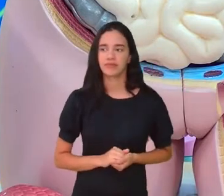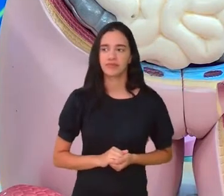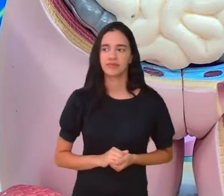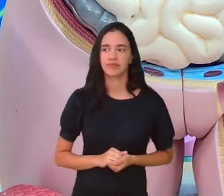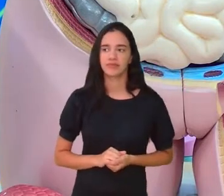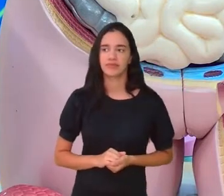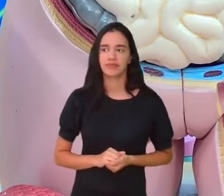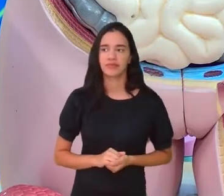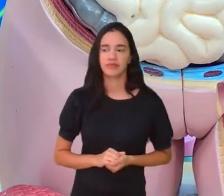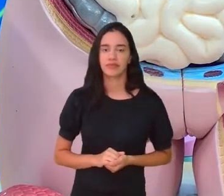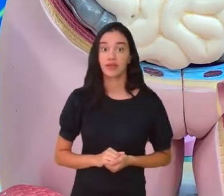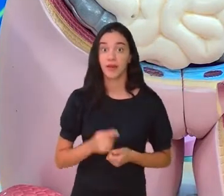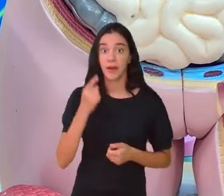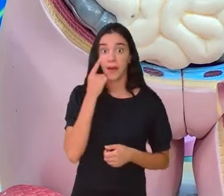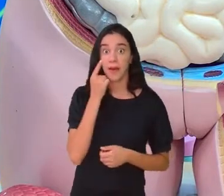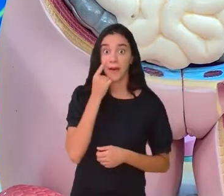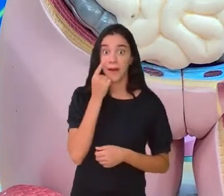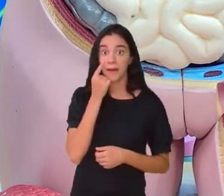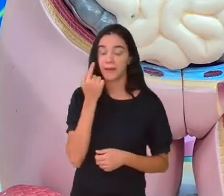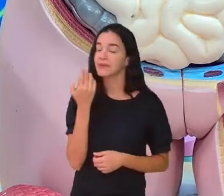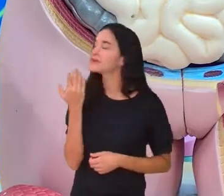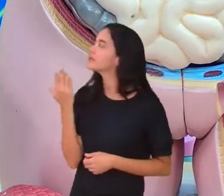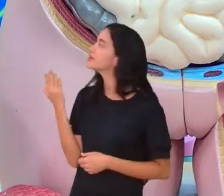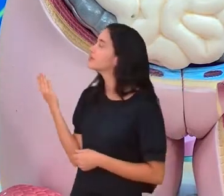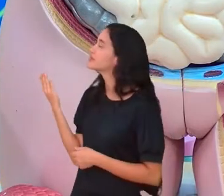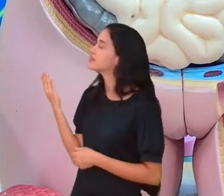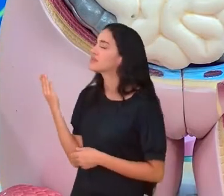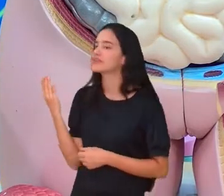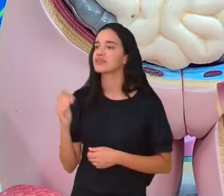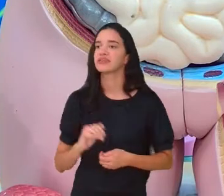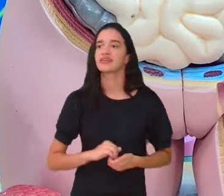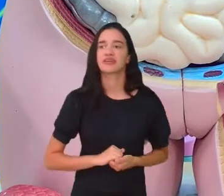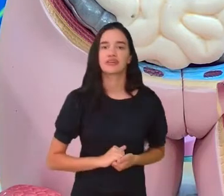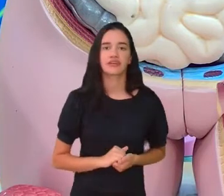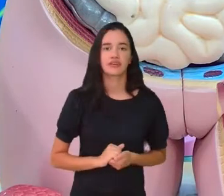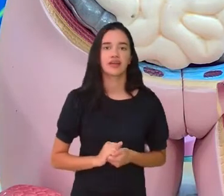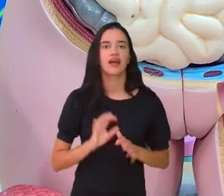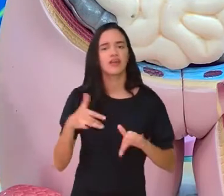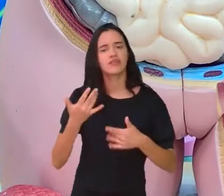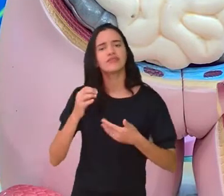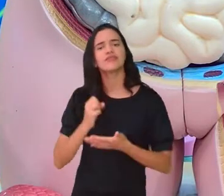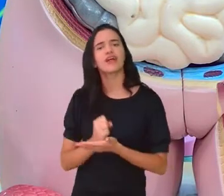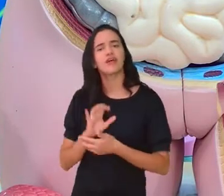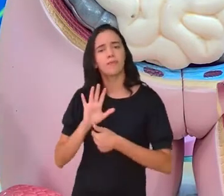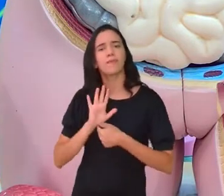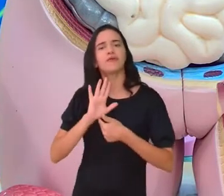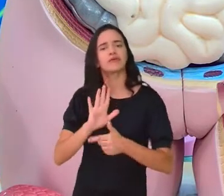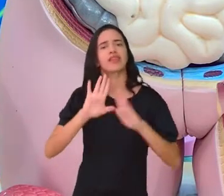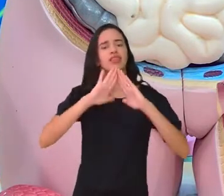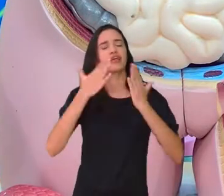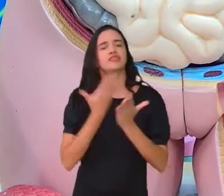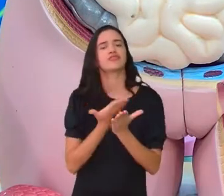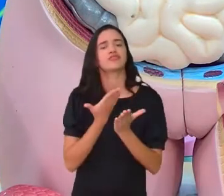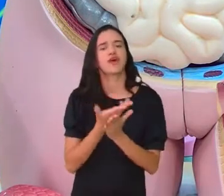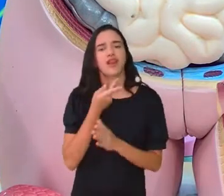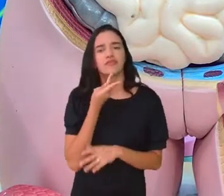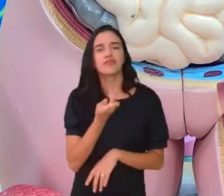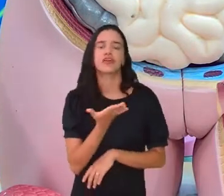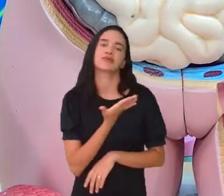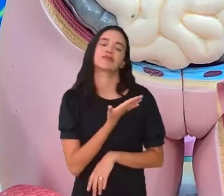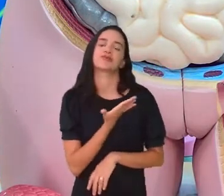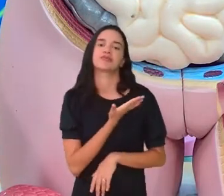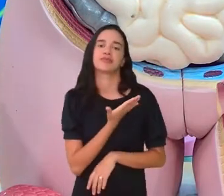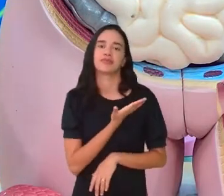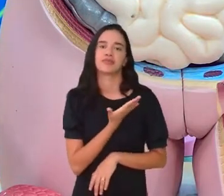pulmãozinho enchendo e vocês vão poder fazer um modelo como esse, levar para a escola, falar para os amigos como vocês